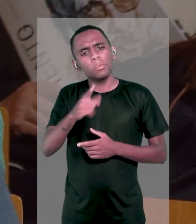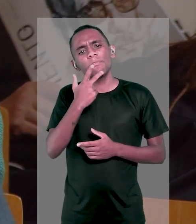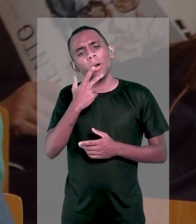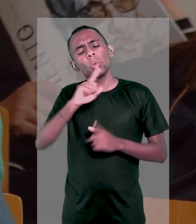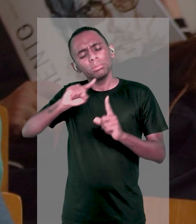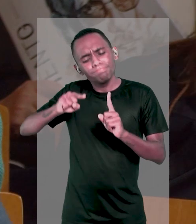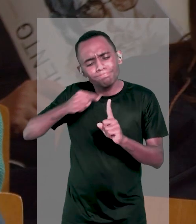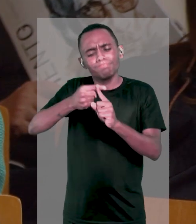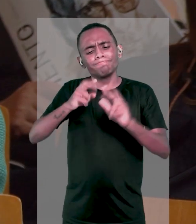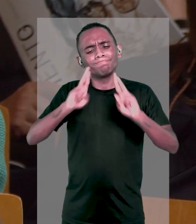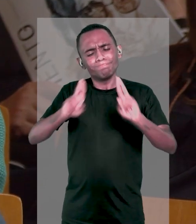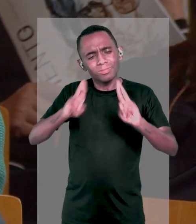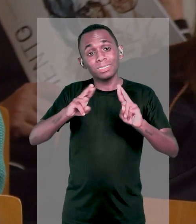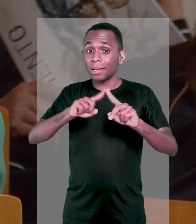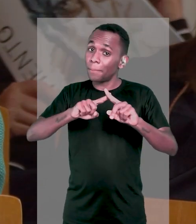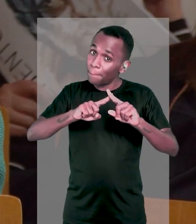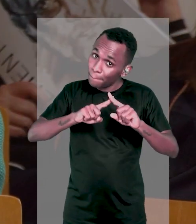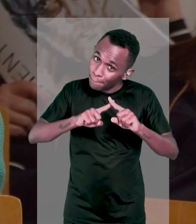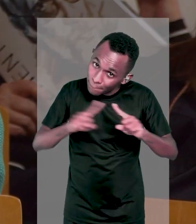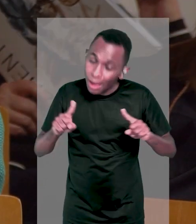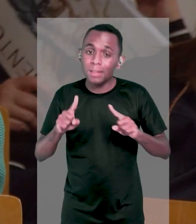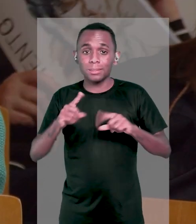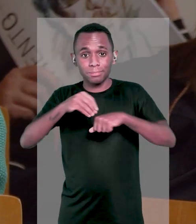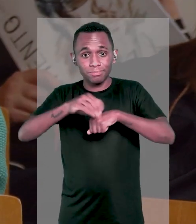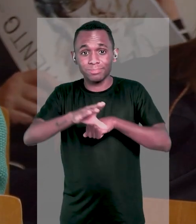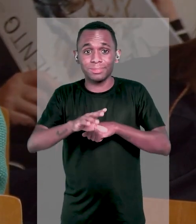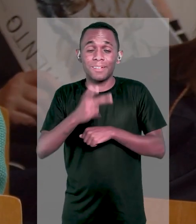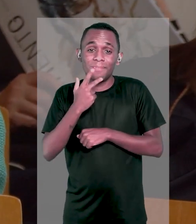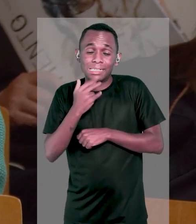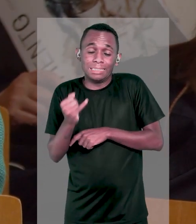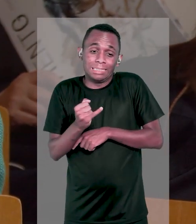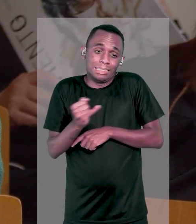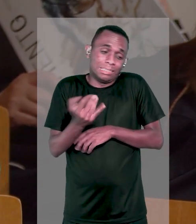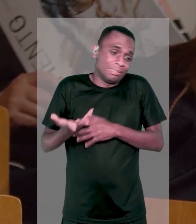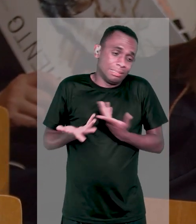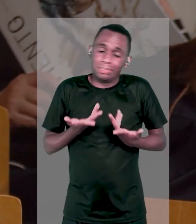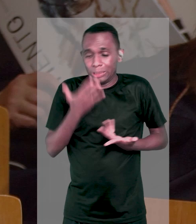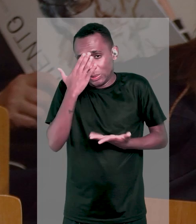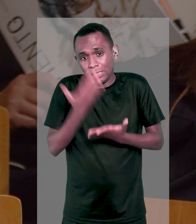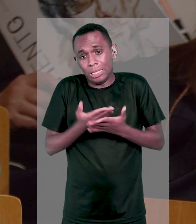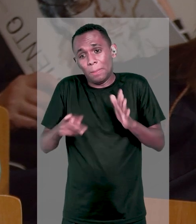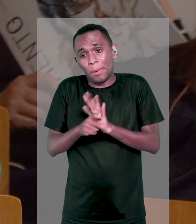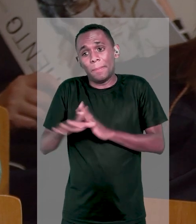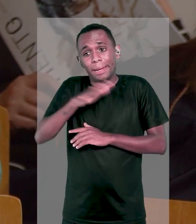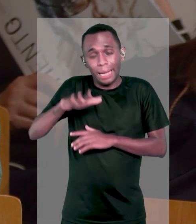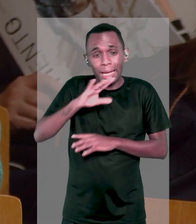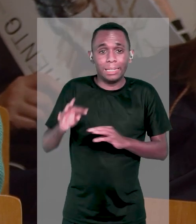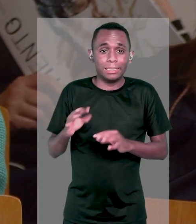grande tema da moda não é hoje será que como primeira coisa como